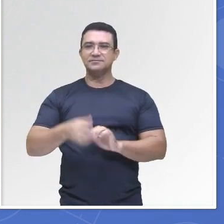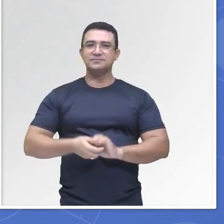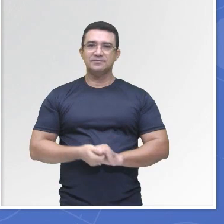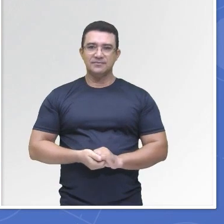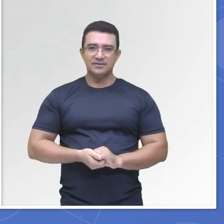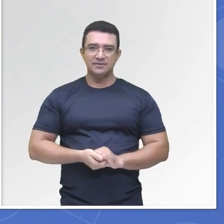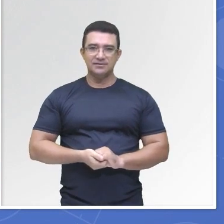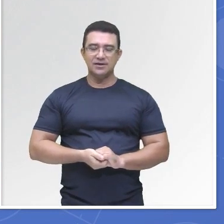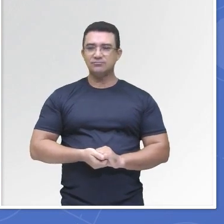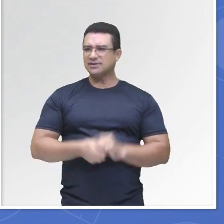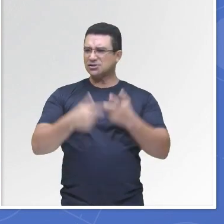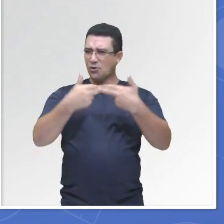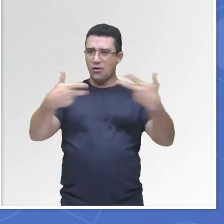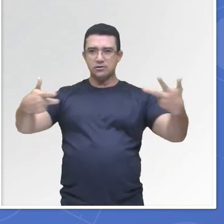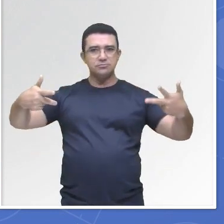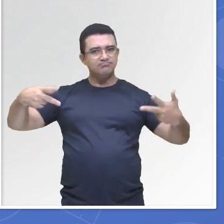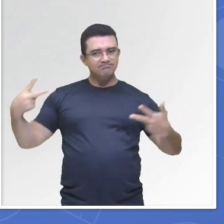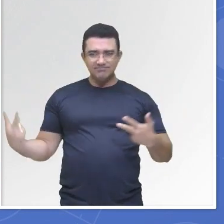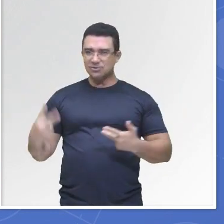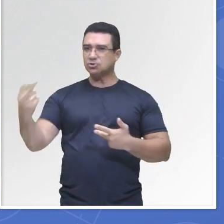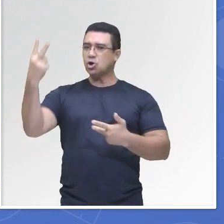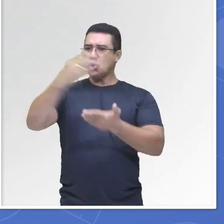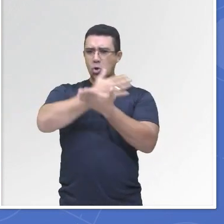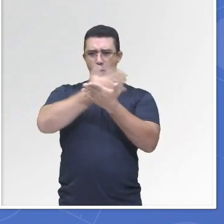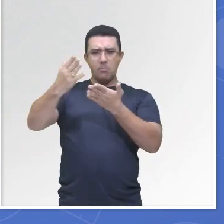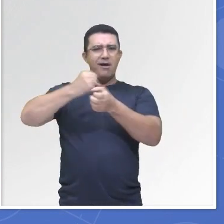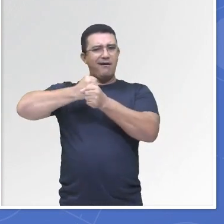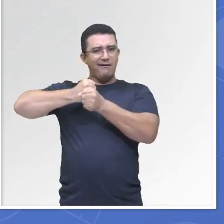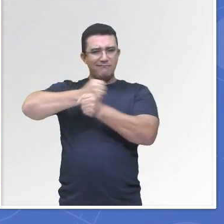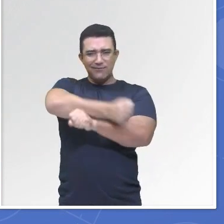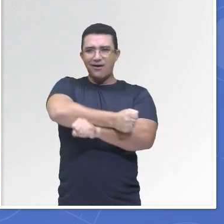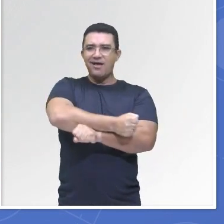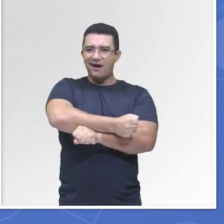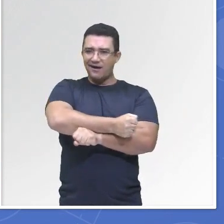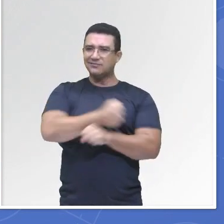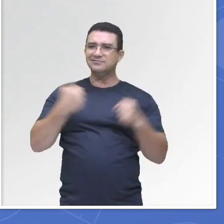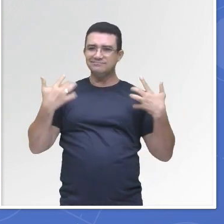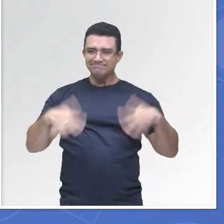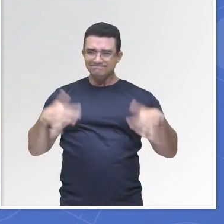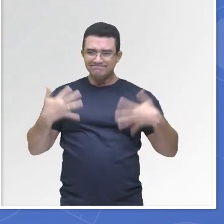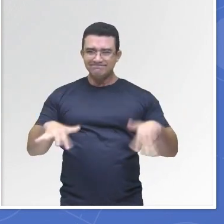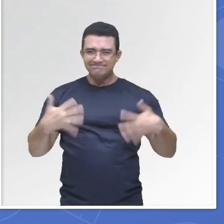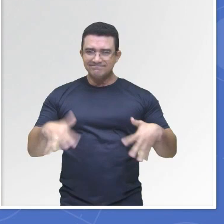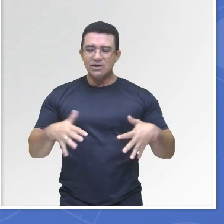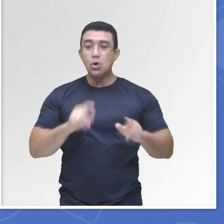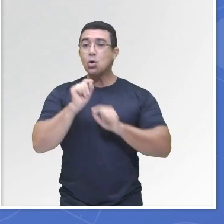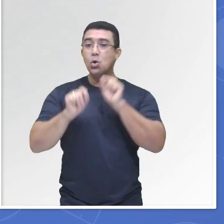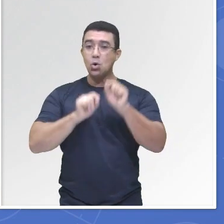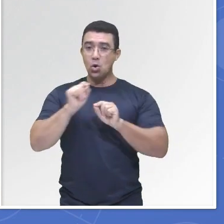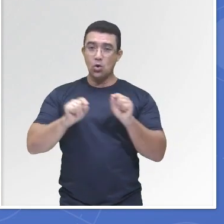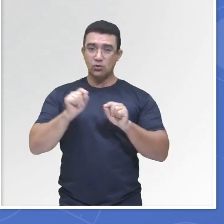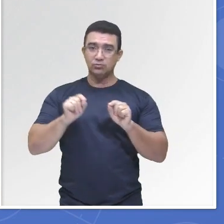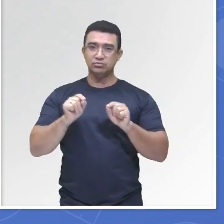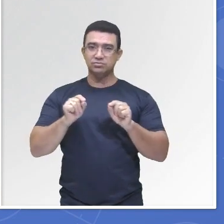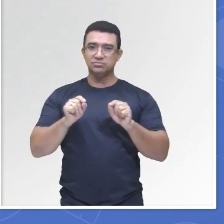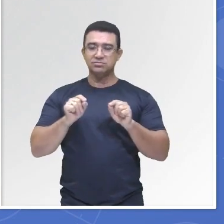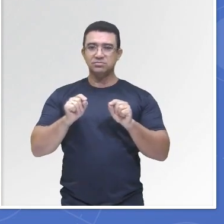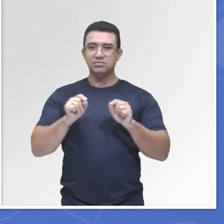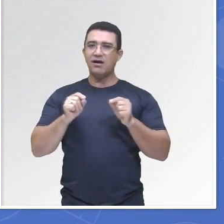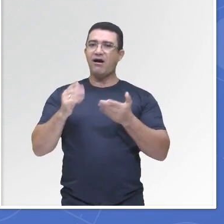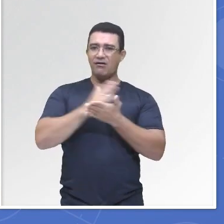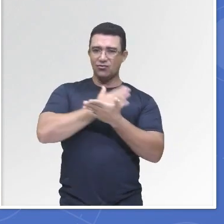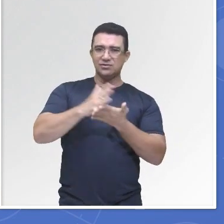E essa riqueza já começa a ser explorada, infelizmente, aqui às custas da vida de